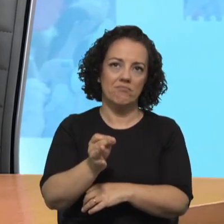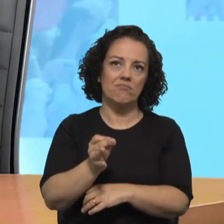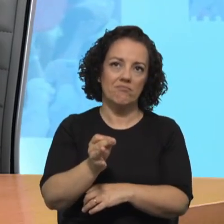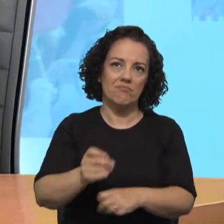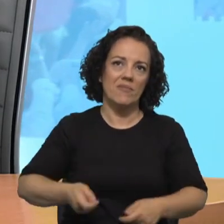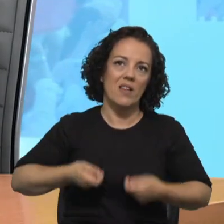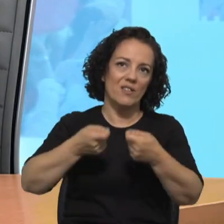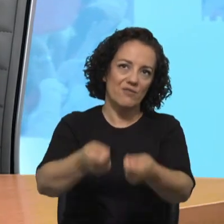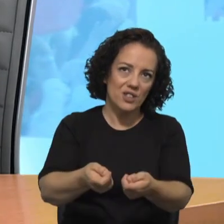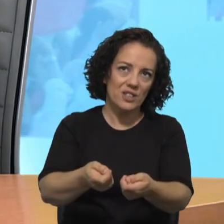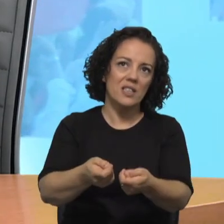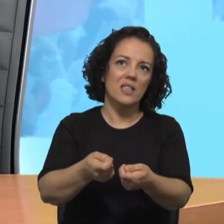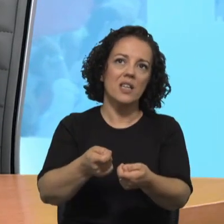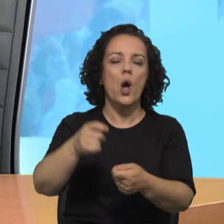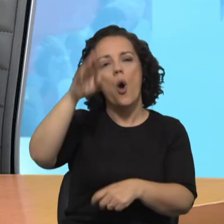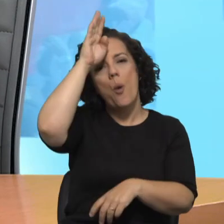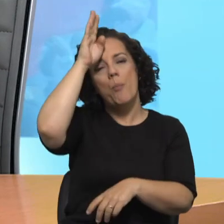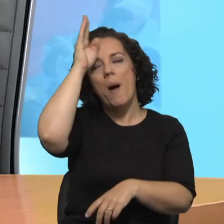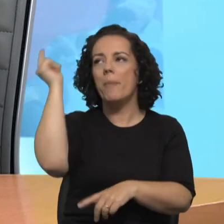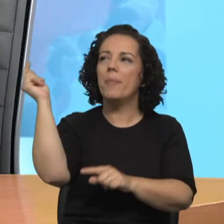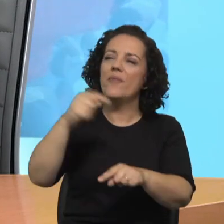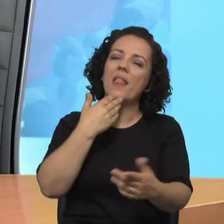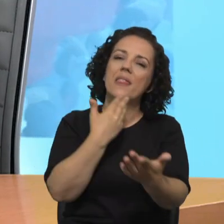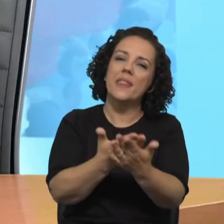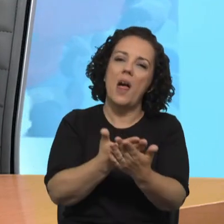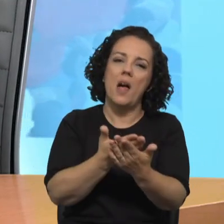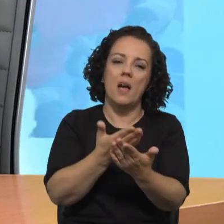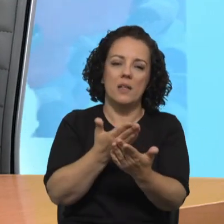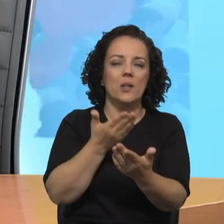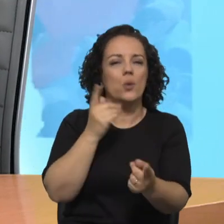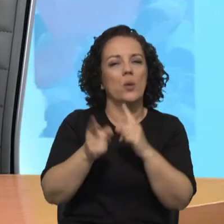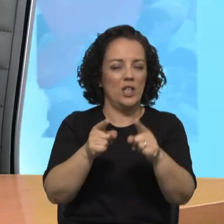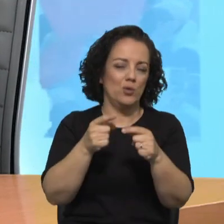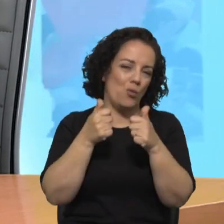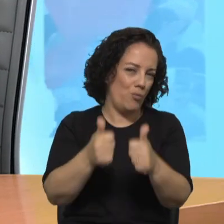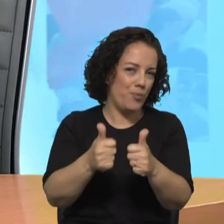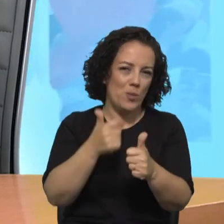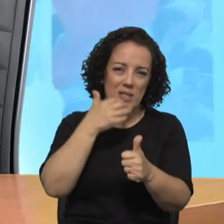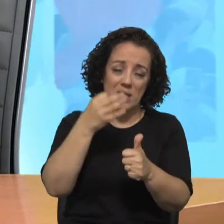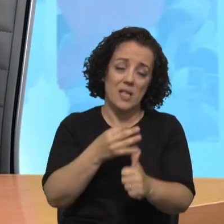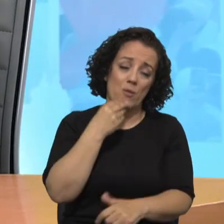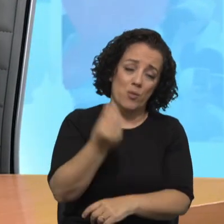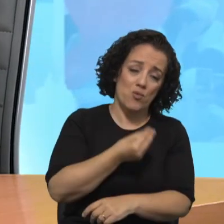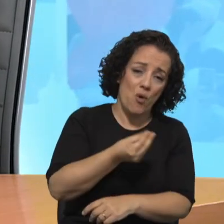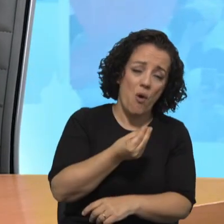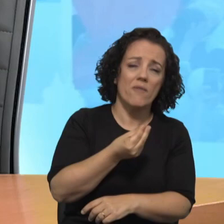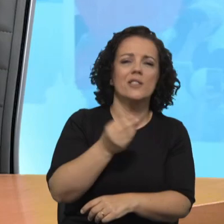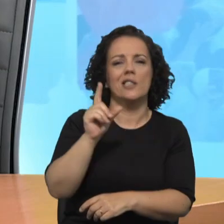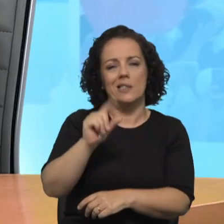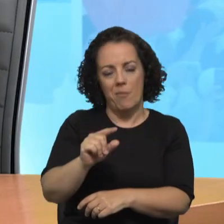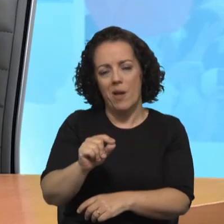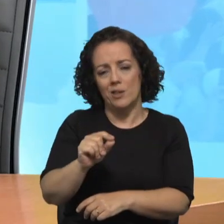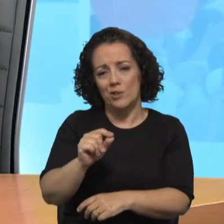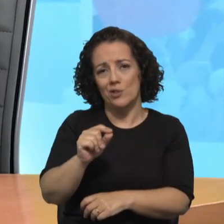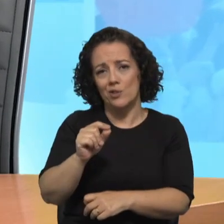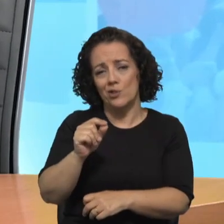apostar tudo no que é que o Papa vem trazer. E isso será bom, certamente, para os mais novos, para as novas gerações, mas também para os que